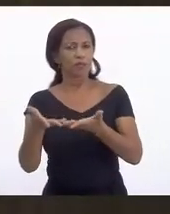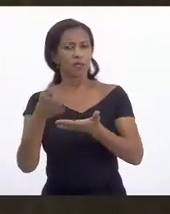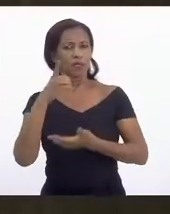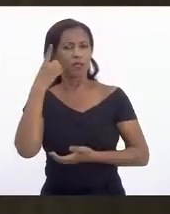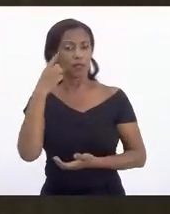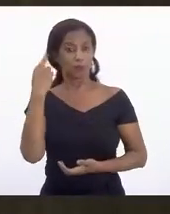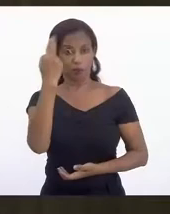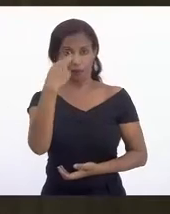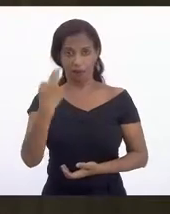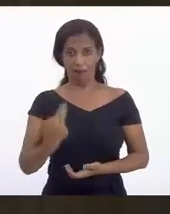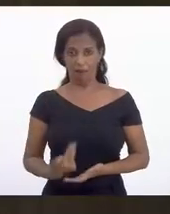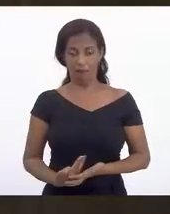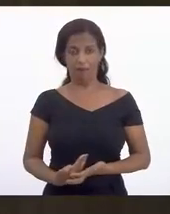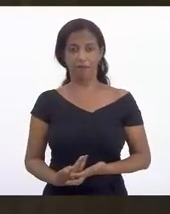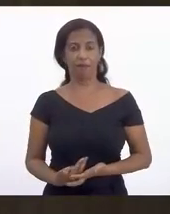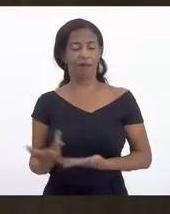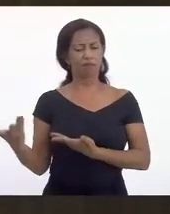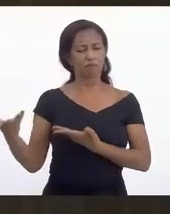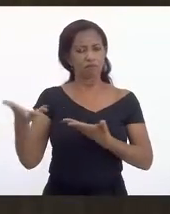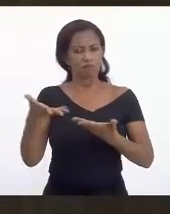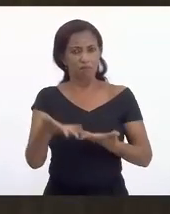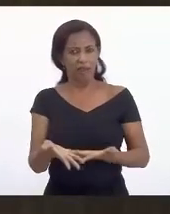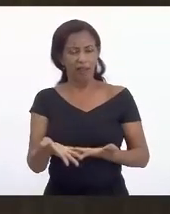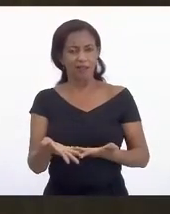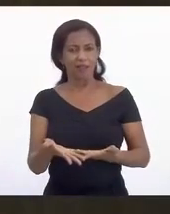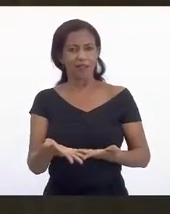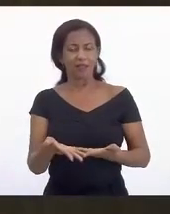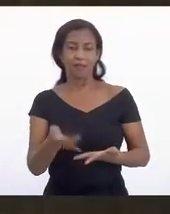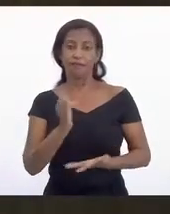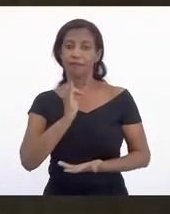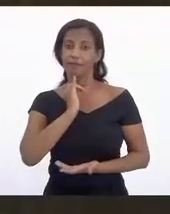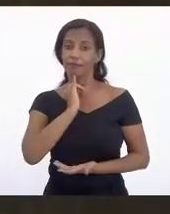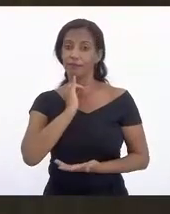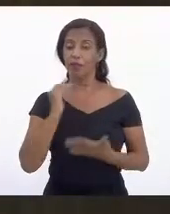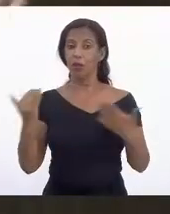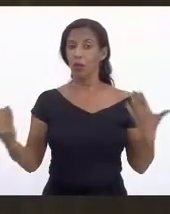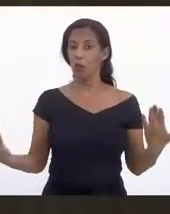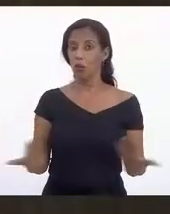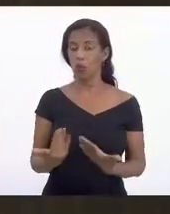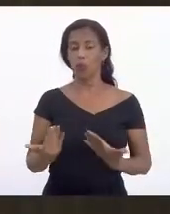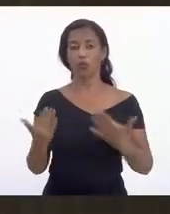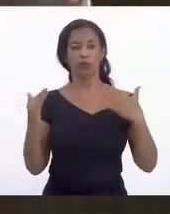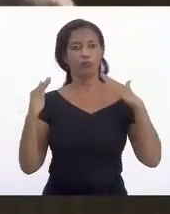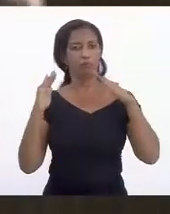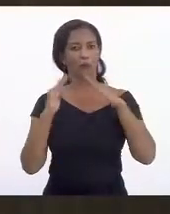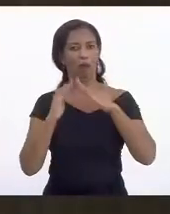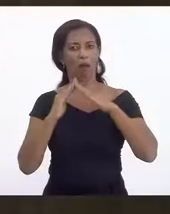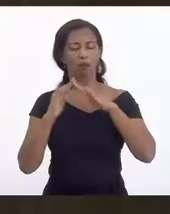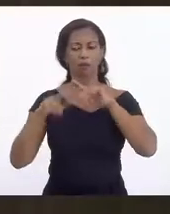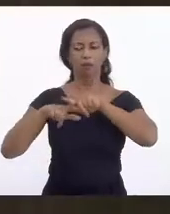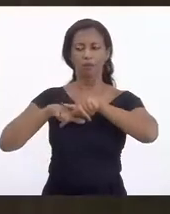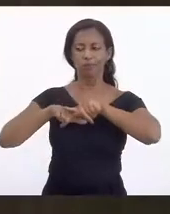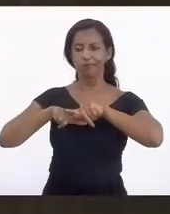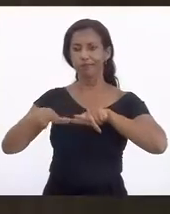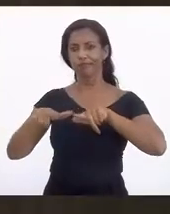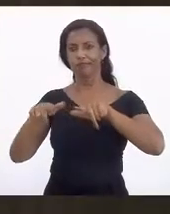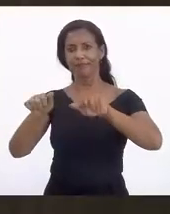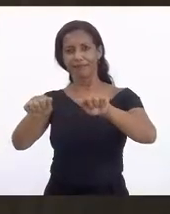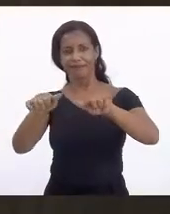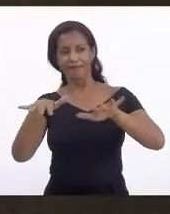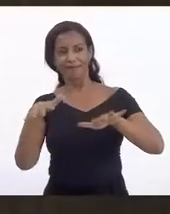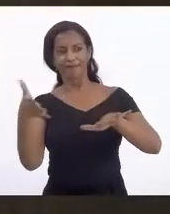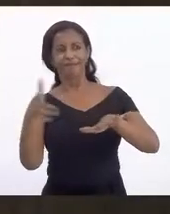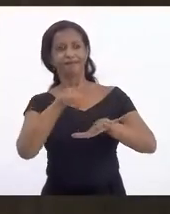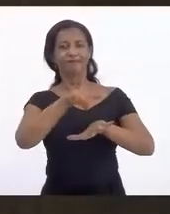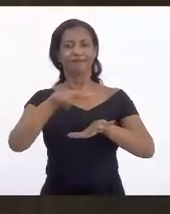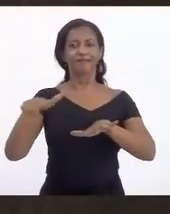deputada Renata Souza trazem para nós, infelizmente hoje a gente está com uma casa vazia, né? Mas trazem